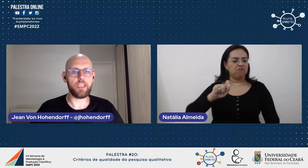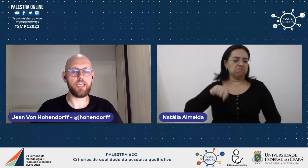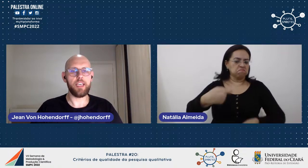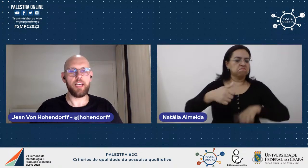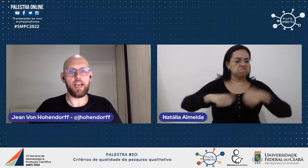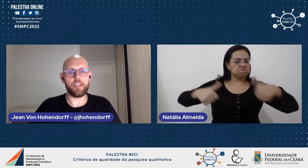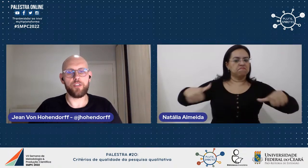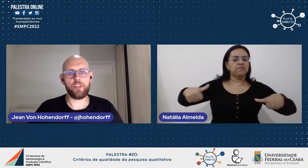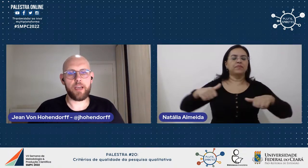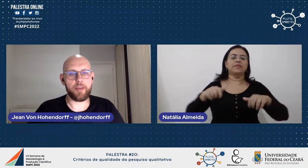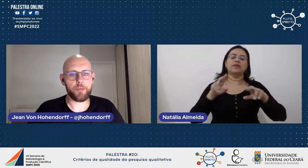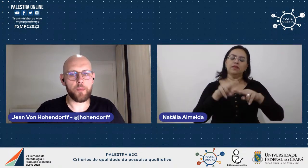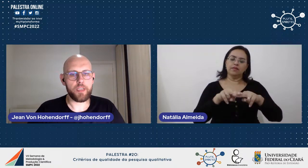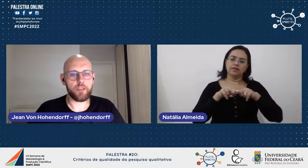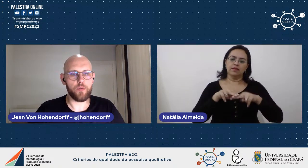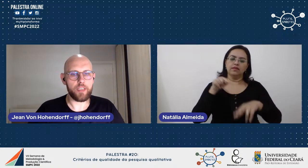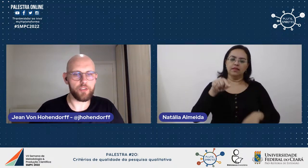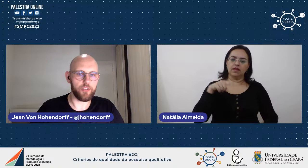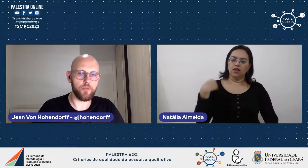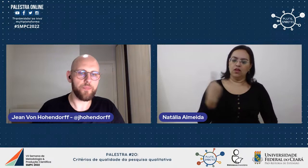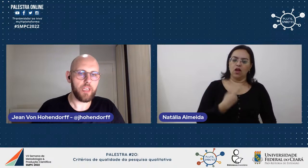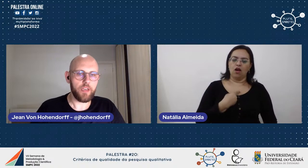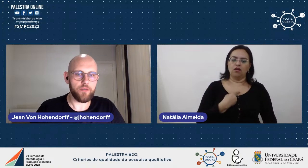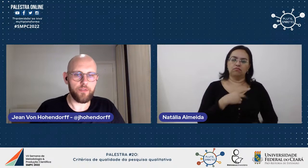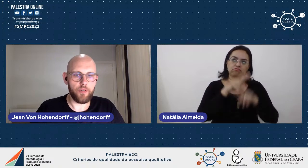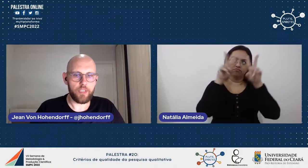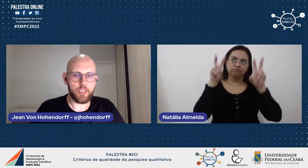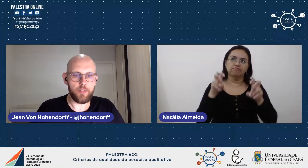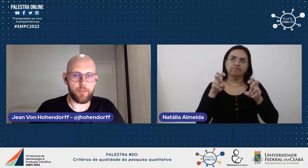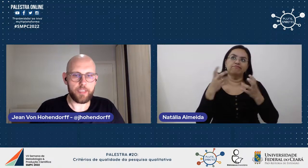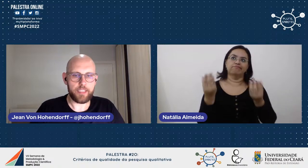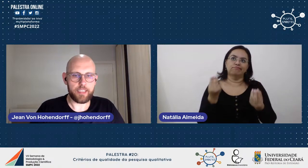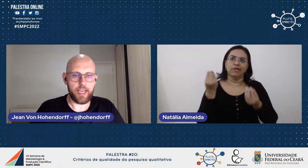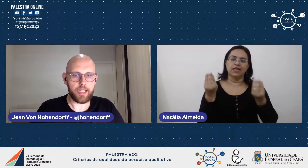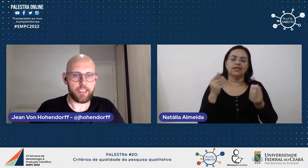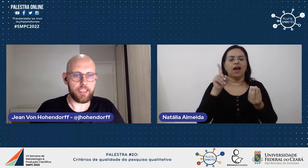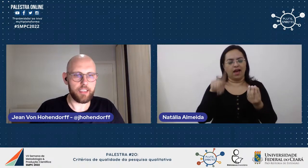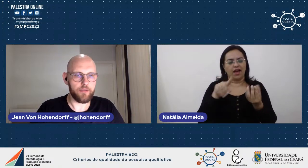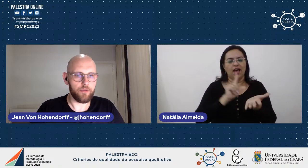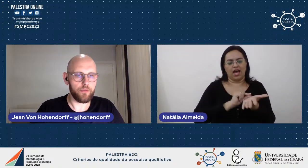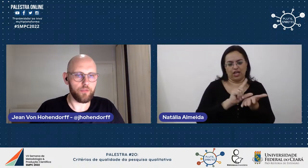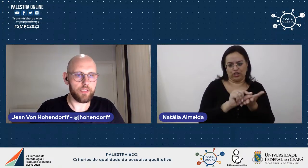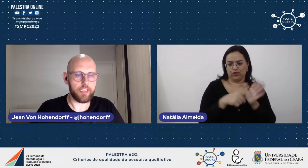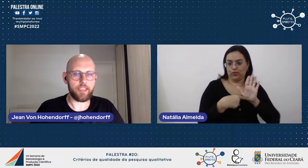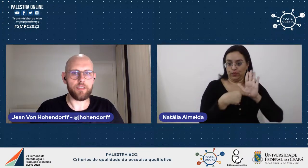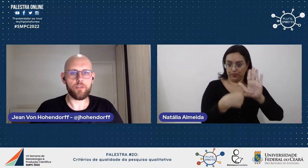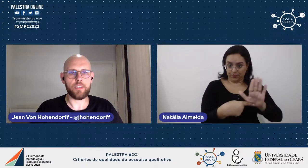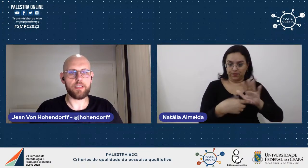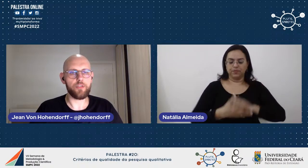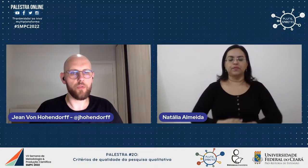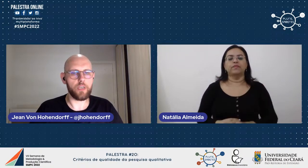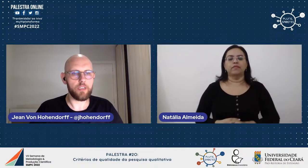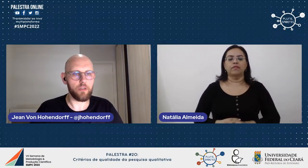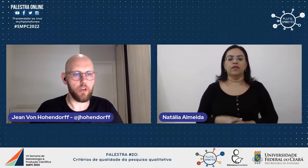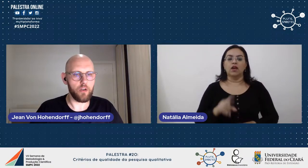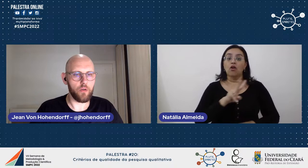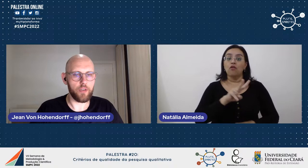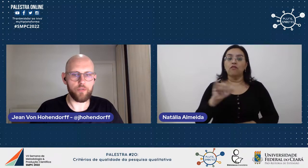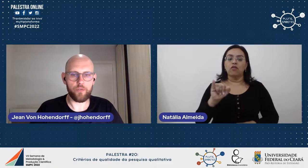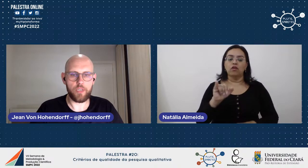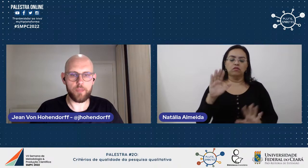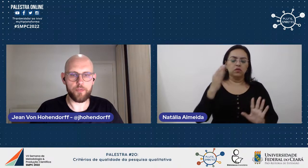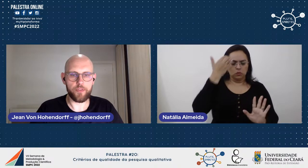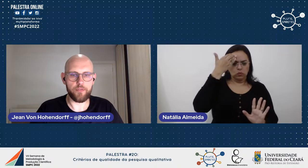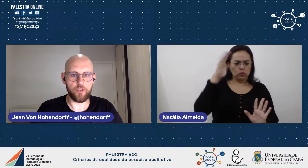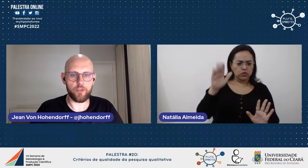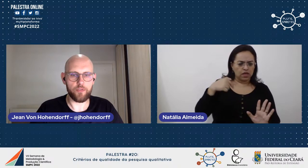fez com que a gente acabasse publicando um artigo. Vou então apresentar aqui os slides. Eu não sei se a Joana coloca